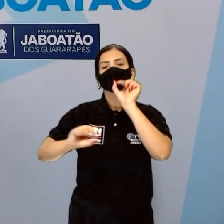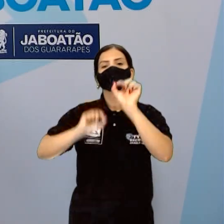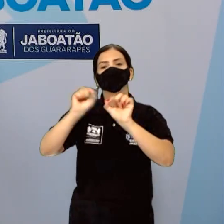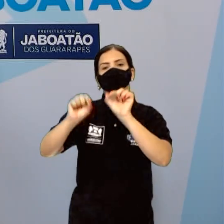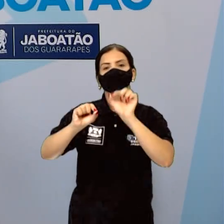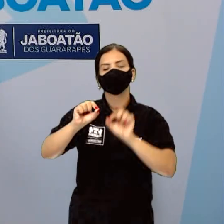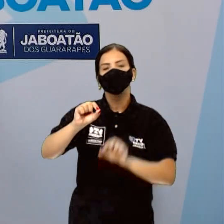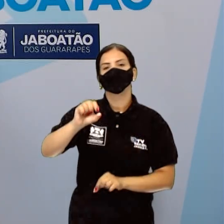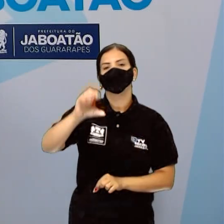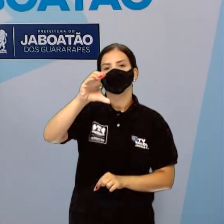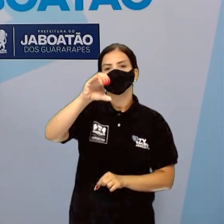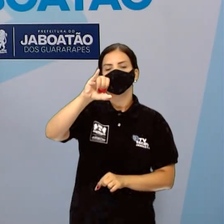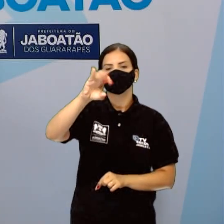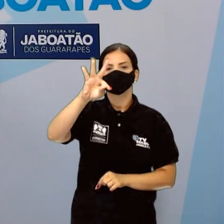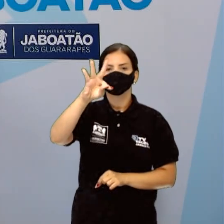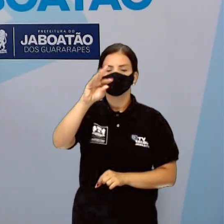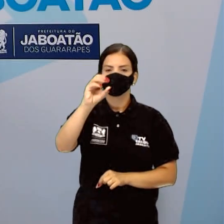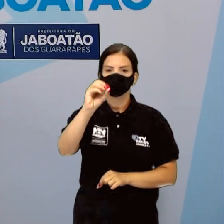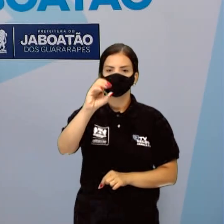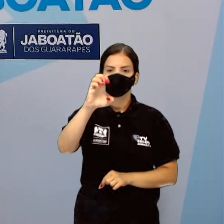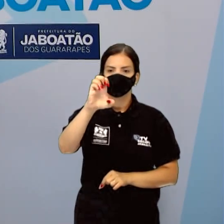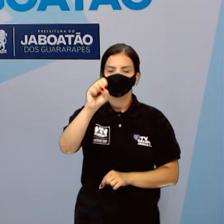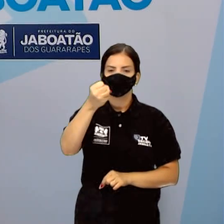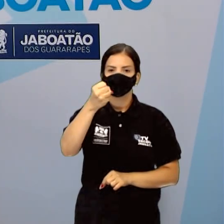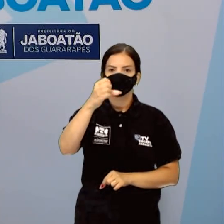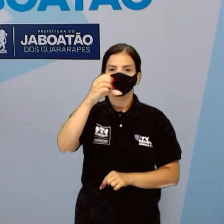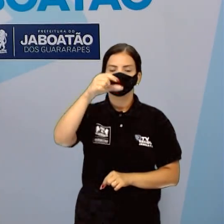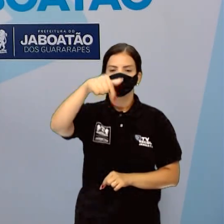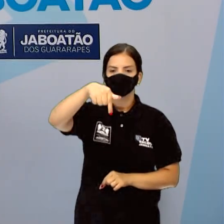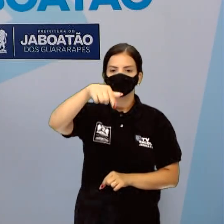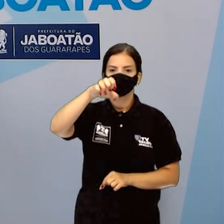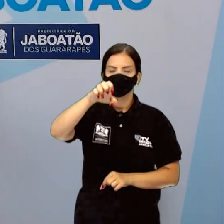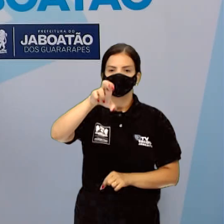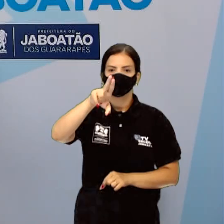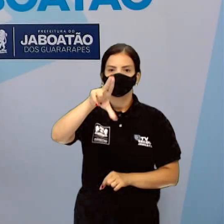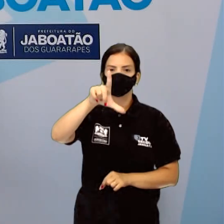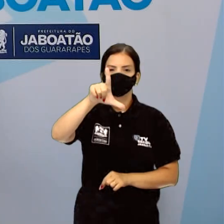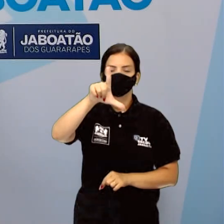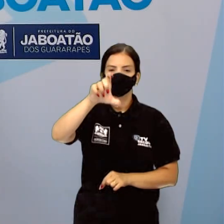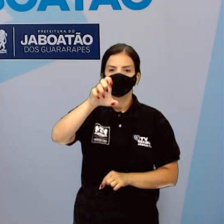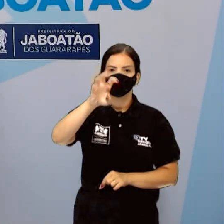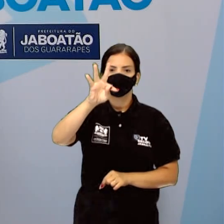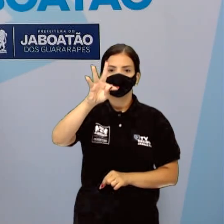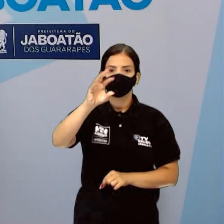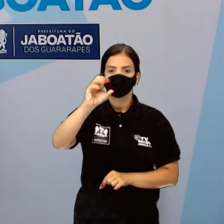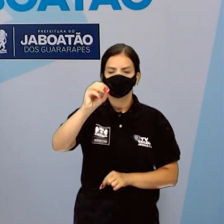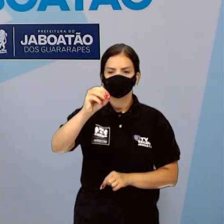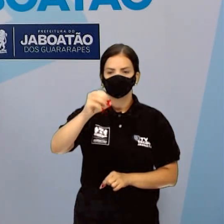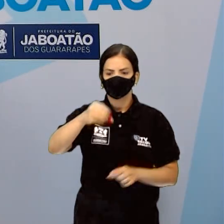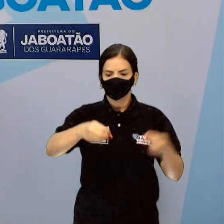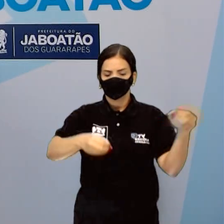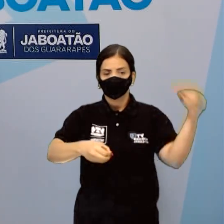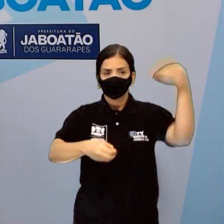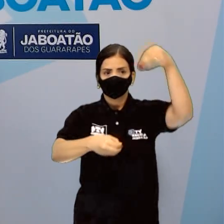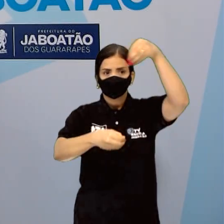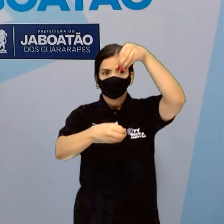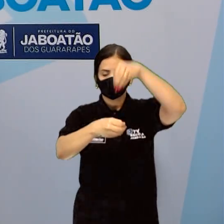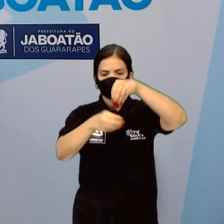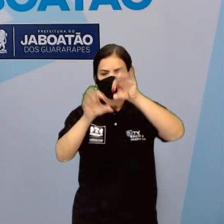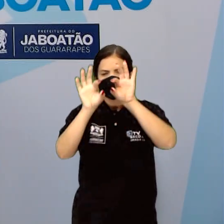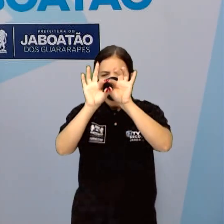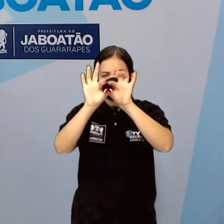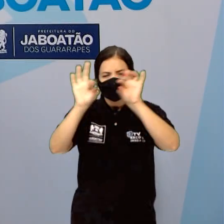O citoesqueleto é uma rede de tubos e fibras que está dentro de toda a célula eucarionte, formada aí,